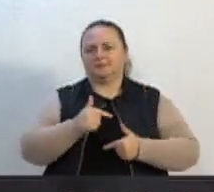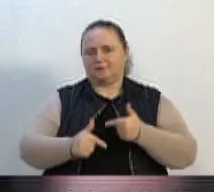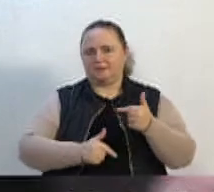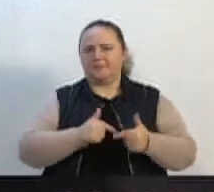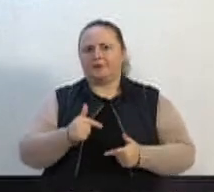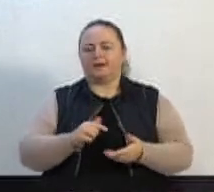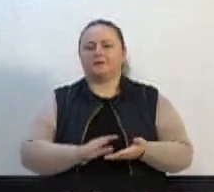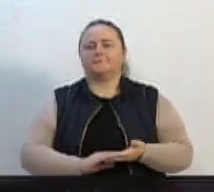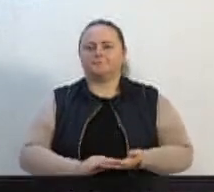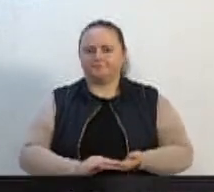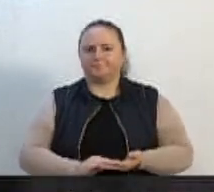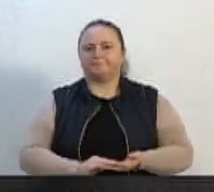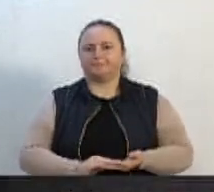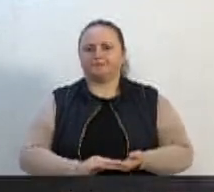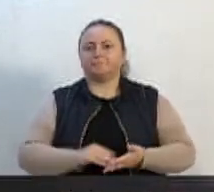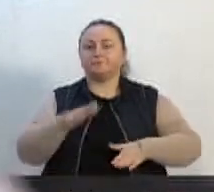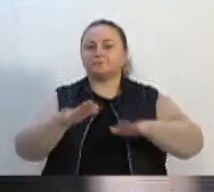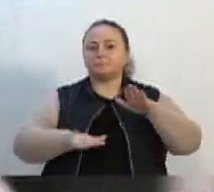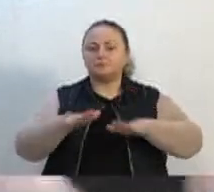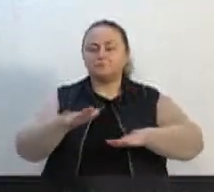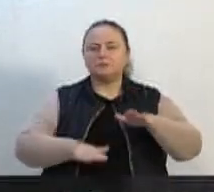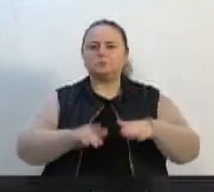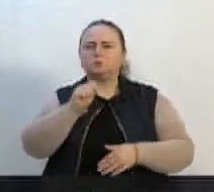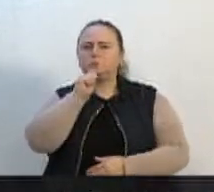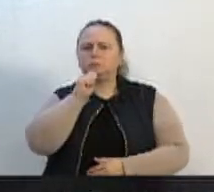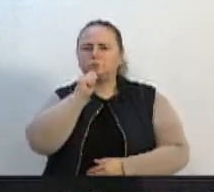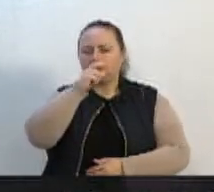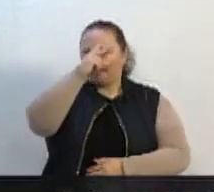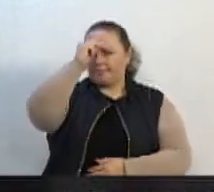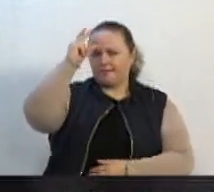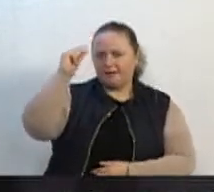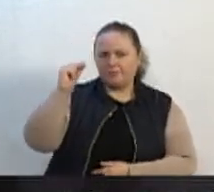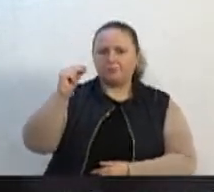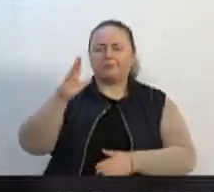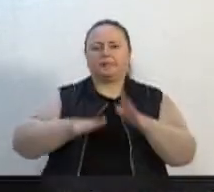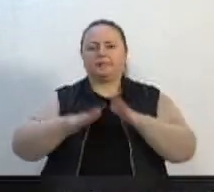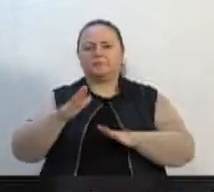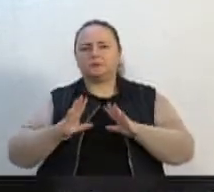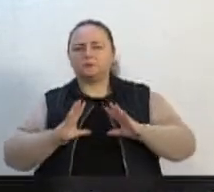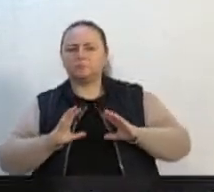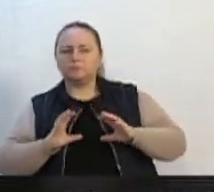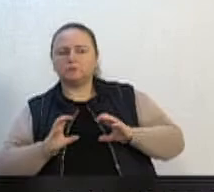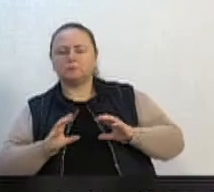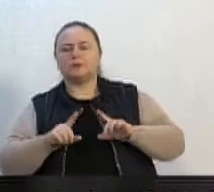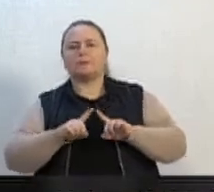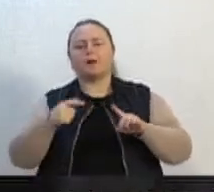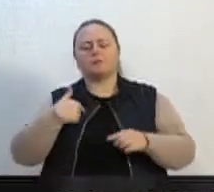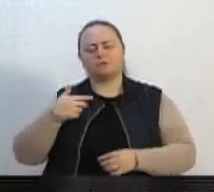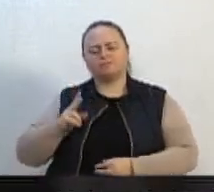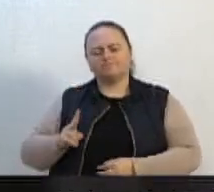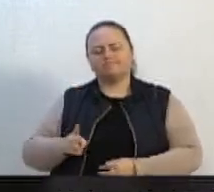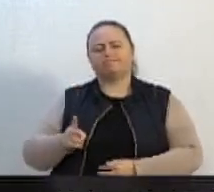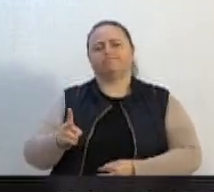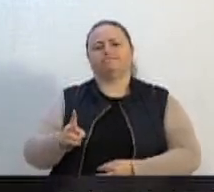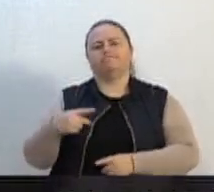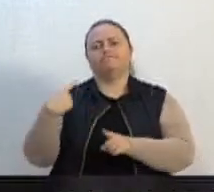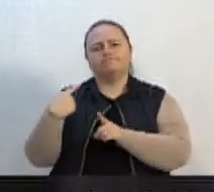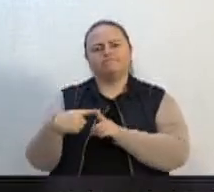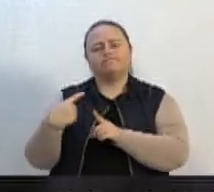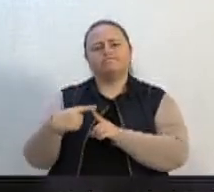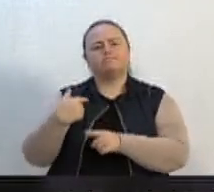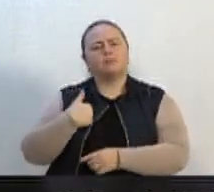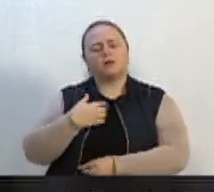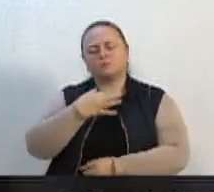vezes esse reconhecimento não vindo da questão do executivo, querer com birrinhas políticas tirar, mas eu vou seguir fazendo o que eu acho correto, o que eu acho